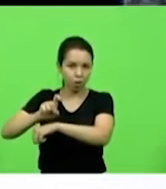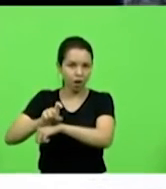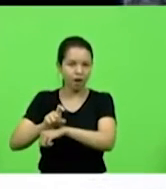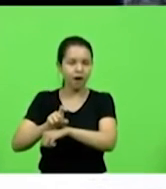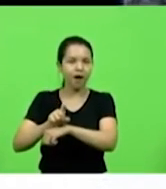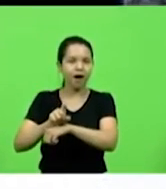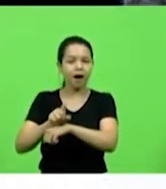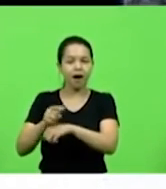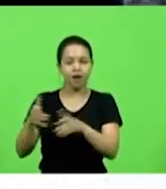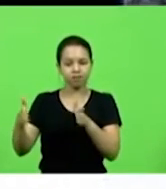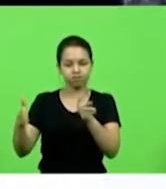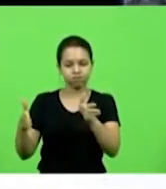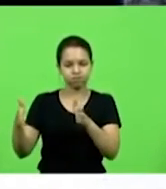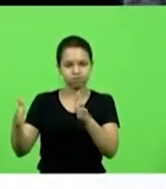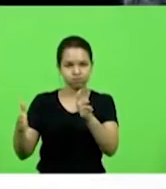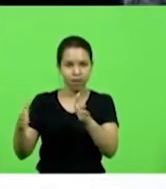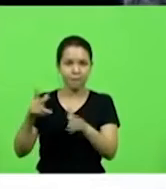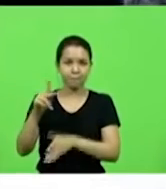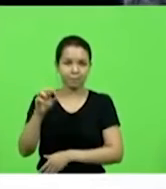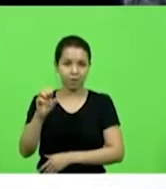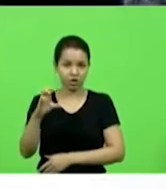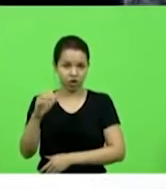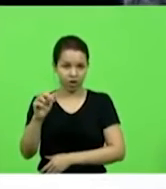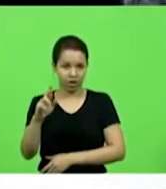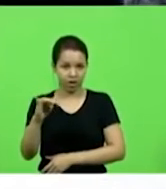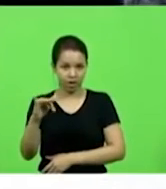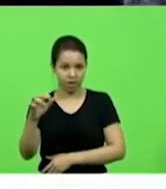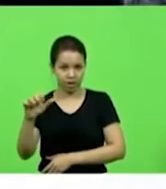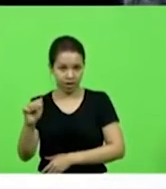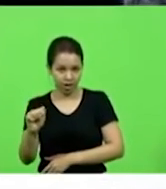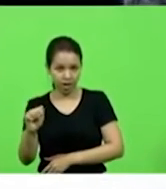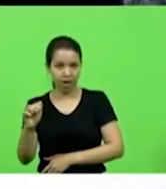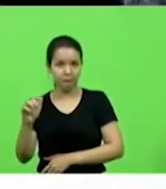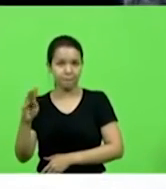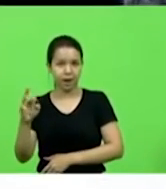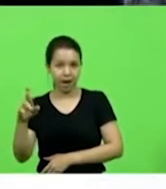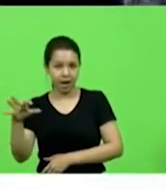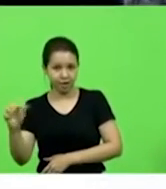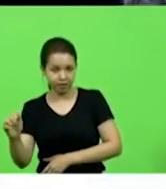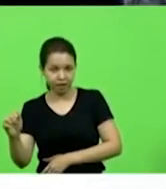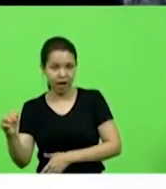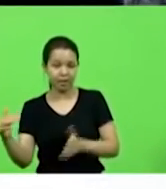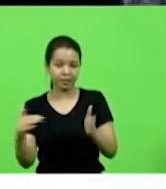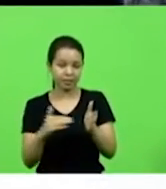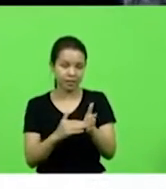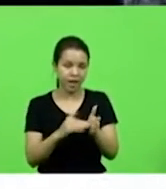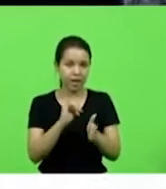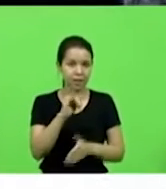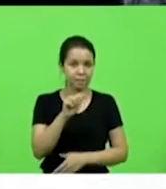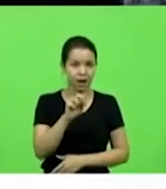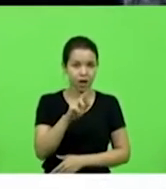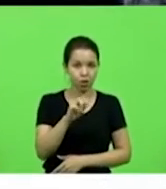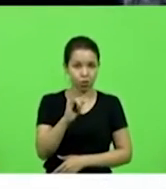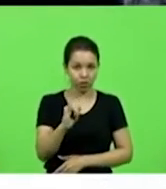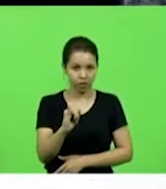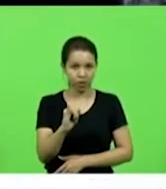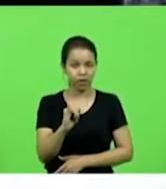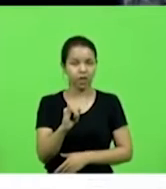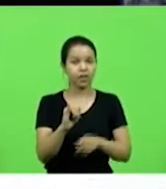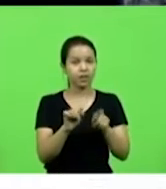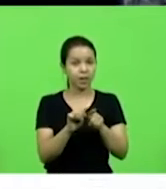liga Pescaria Brava, município de Pescaria Brava, ao município de Maruí. Rodovia que liga Maruí ao município de São